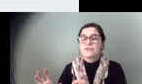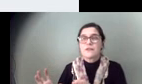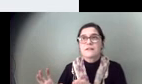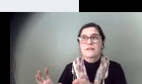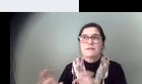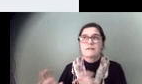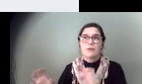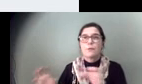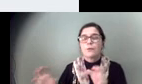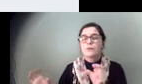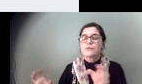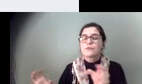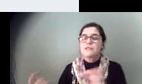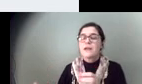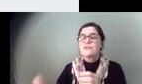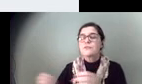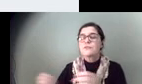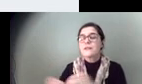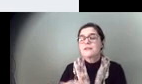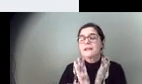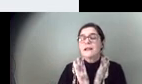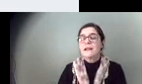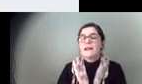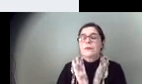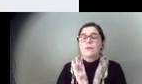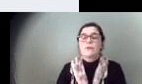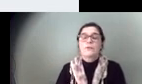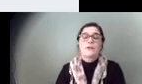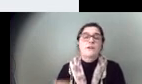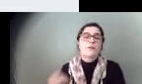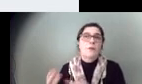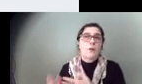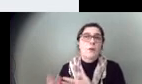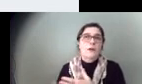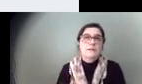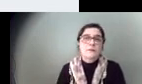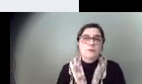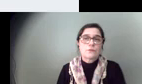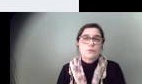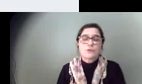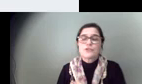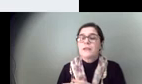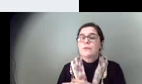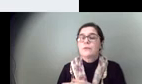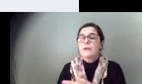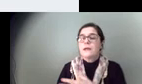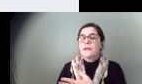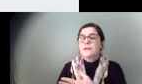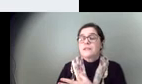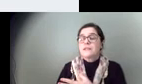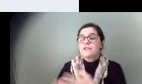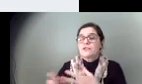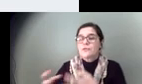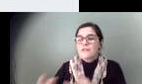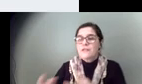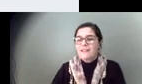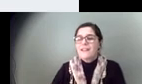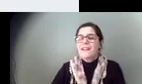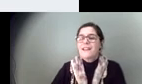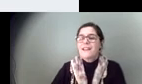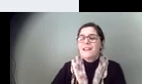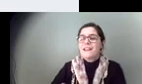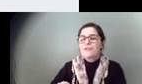talvez estivessem, né, um pouco dispersos, mas ali, quando o Fernando coloca a questão do projeto, então parece que a gente